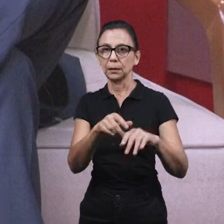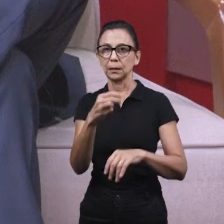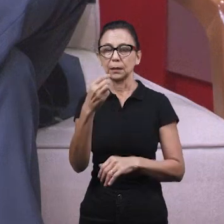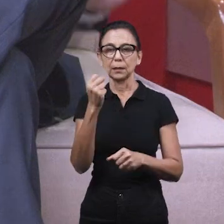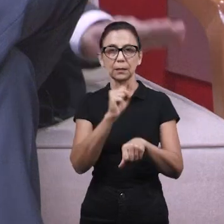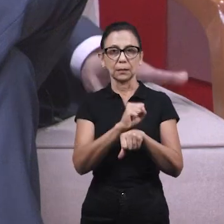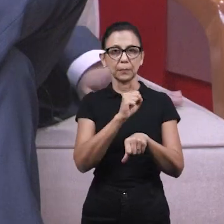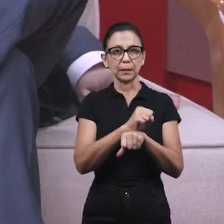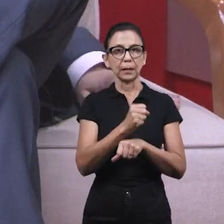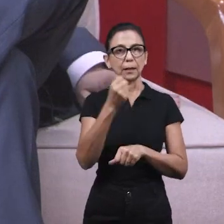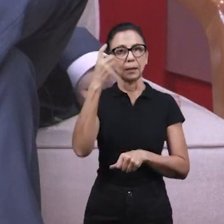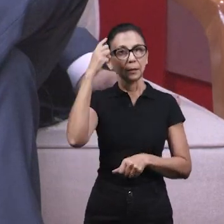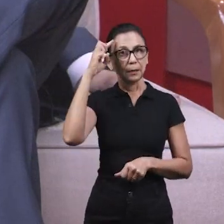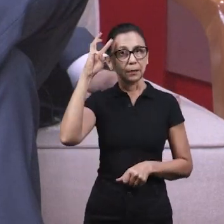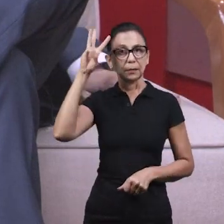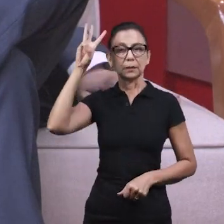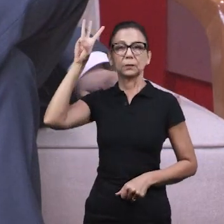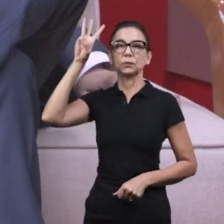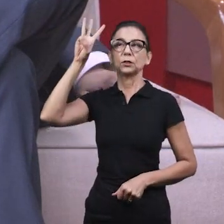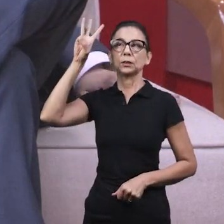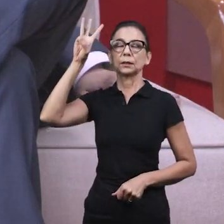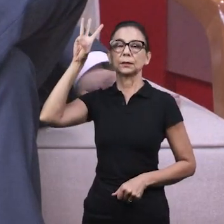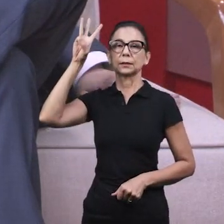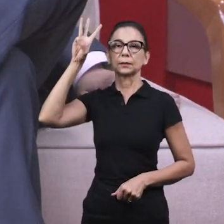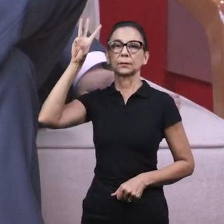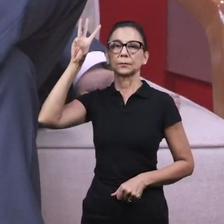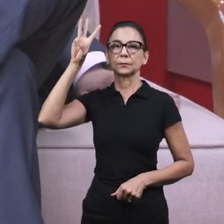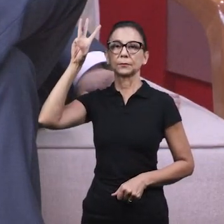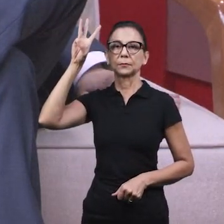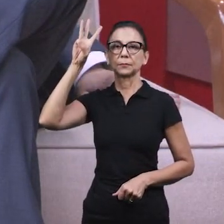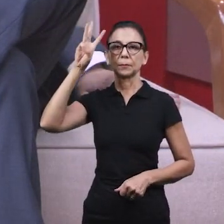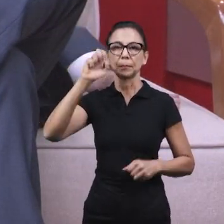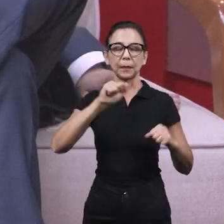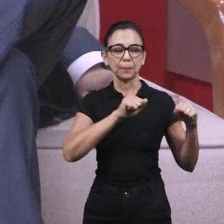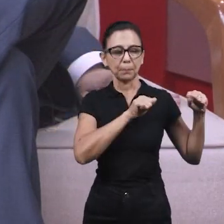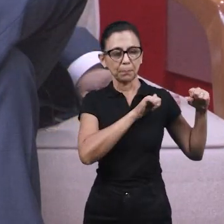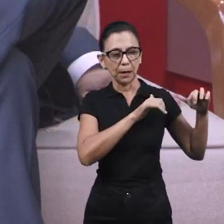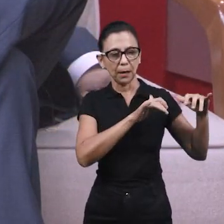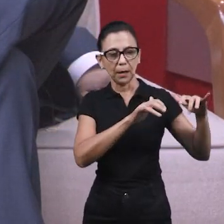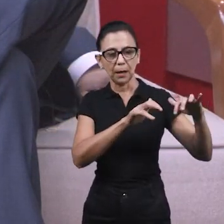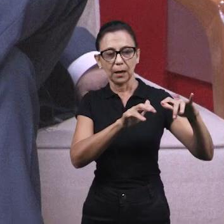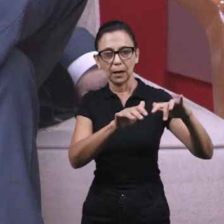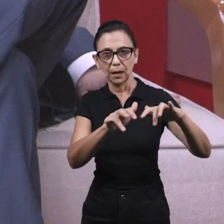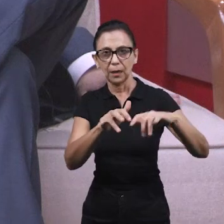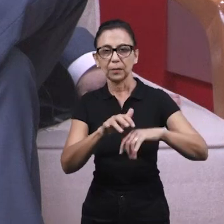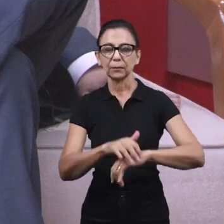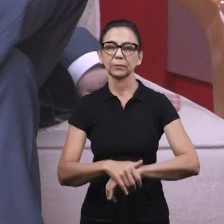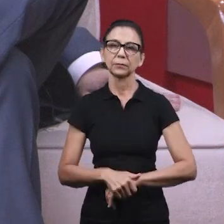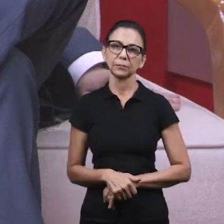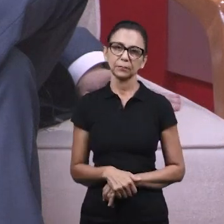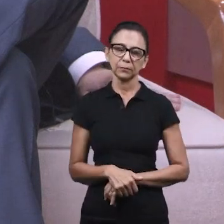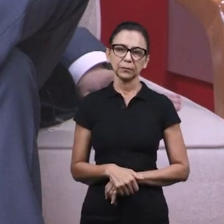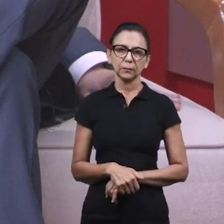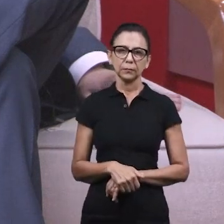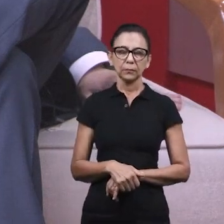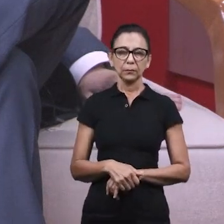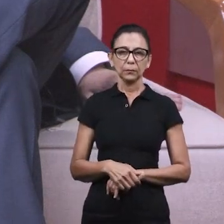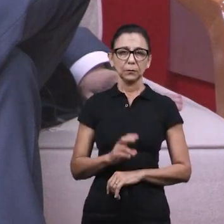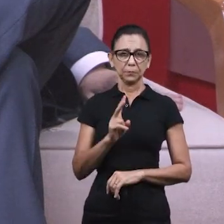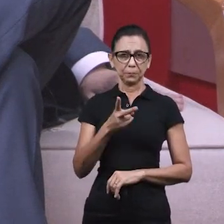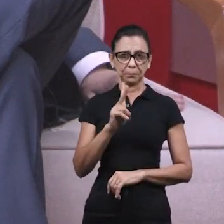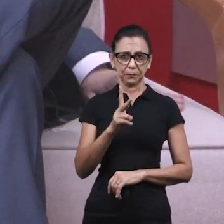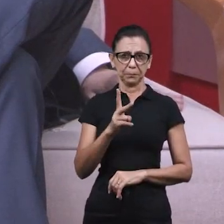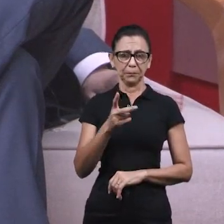dias, né? Depois de 3 dias, não é? Então, sempre o aspecto profético de 3 dias na Bíblia fala da morte e